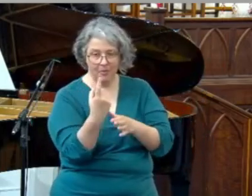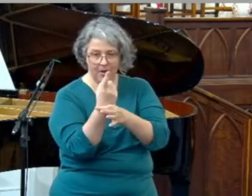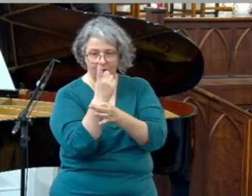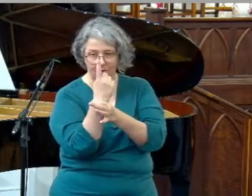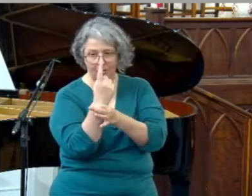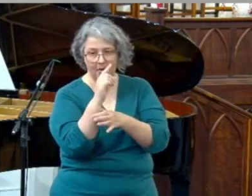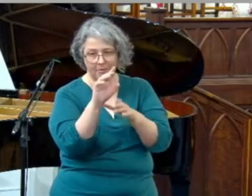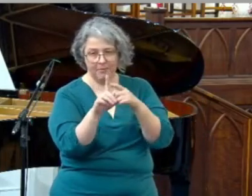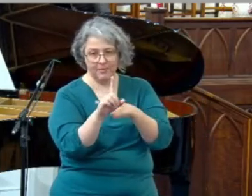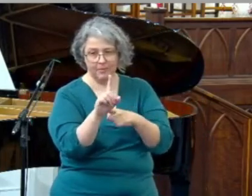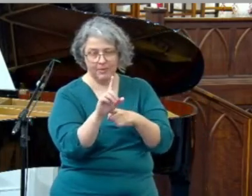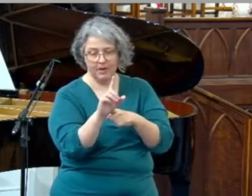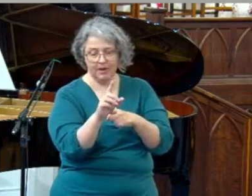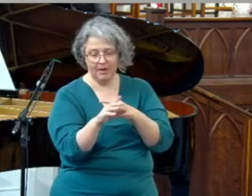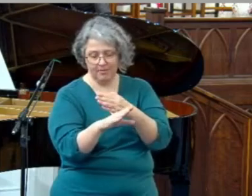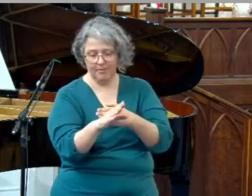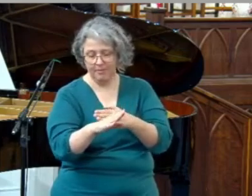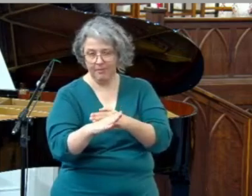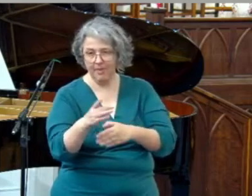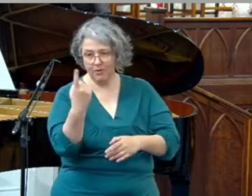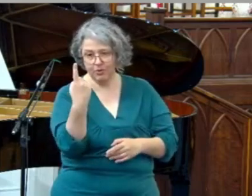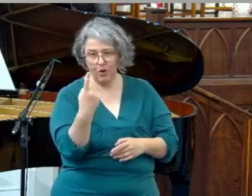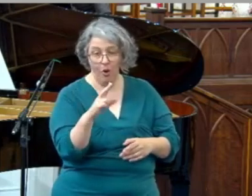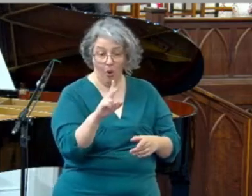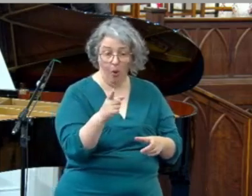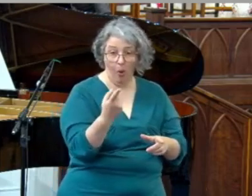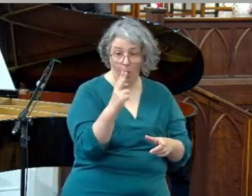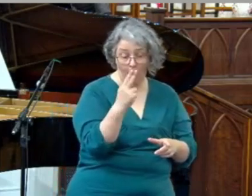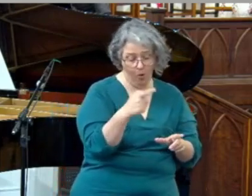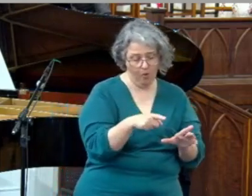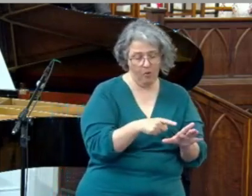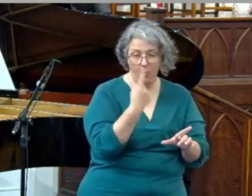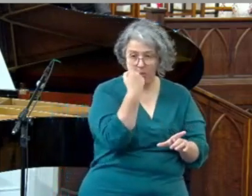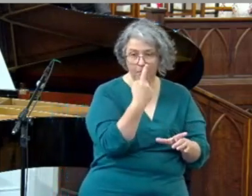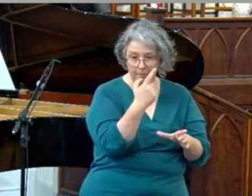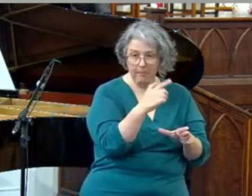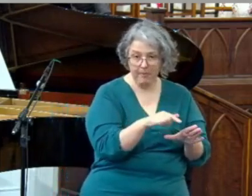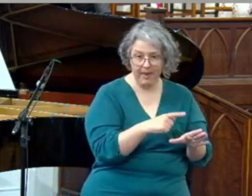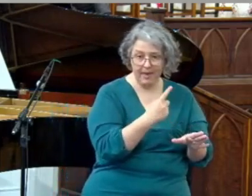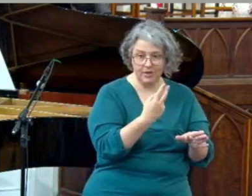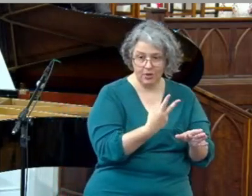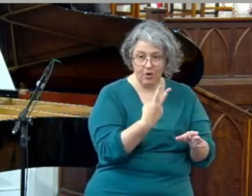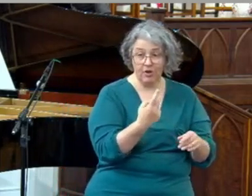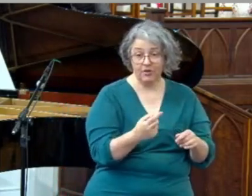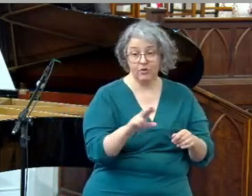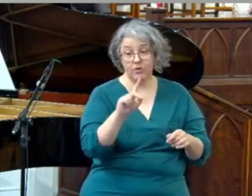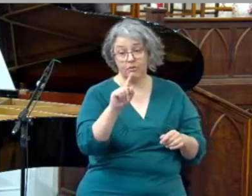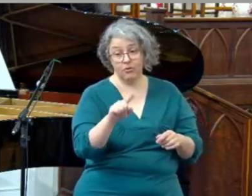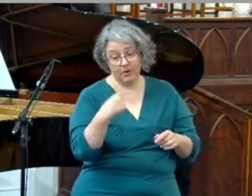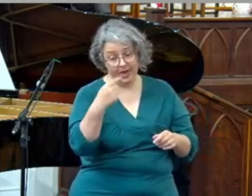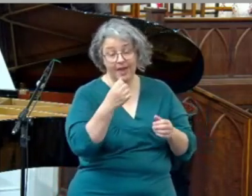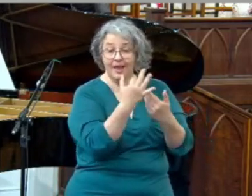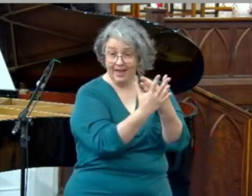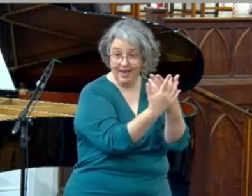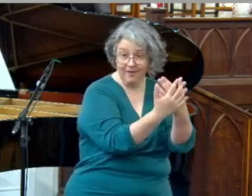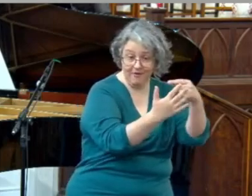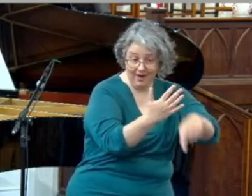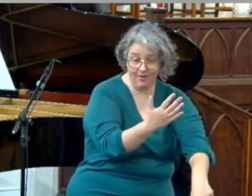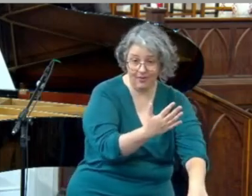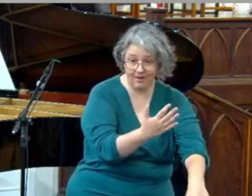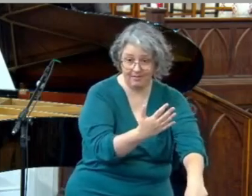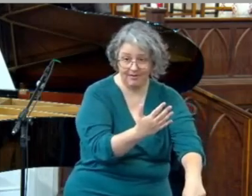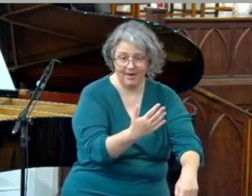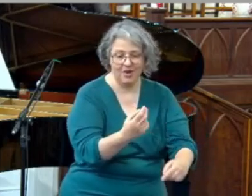E se um dos teus olhos leva você a tropeçar, arranque-o e jogue-o fora. Percebem a linguagem de